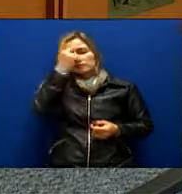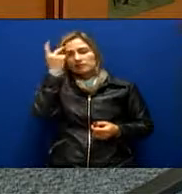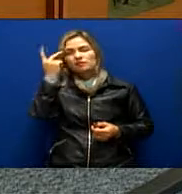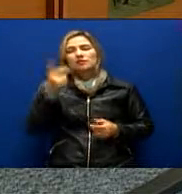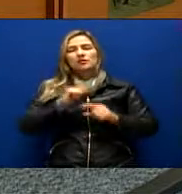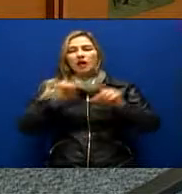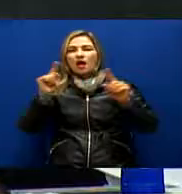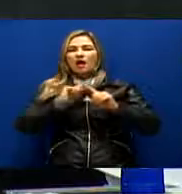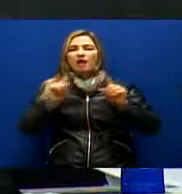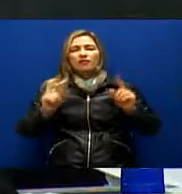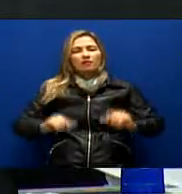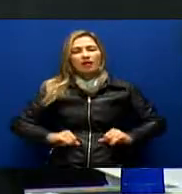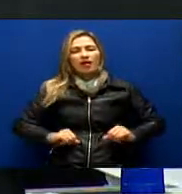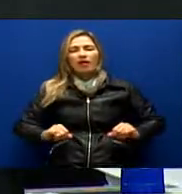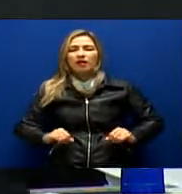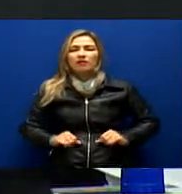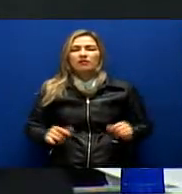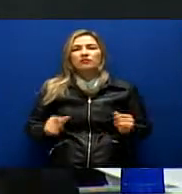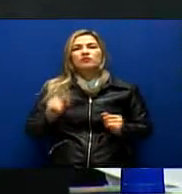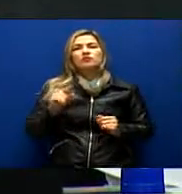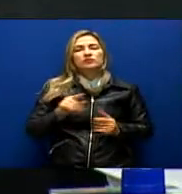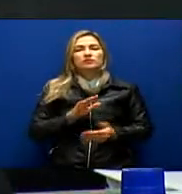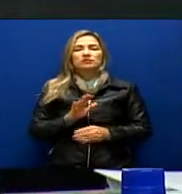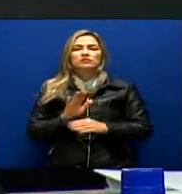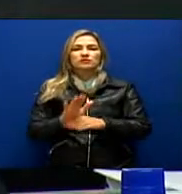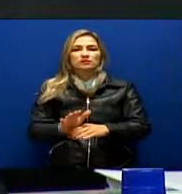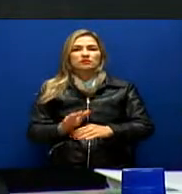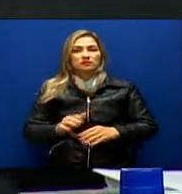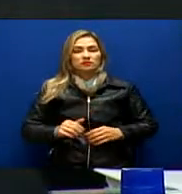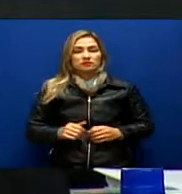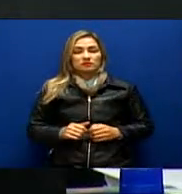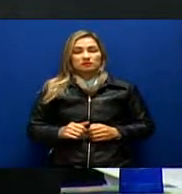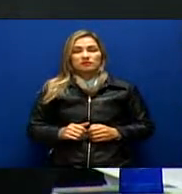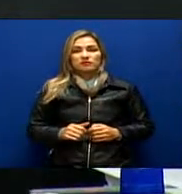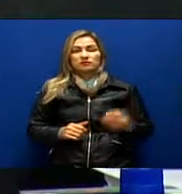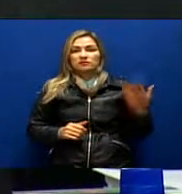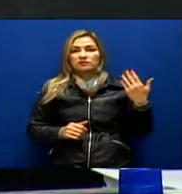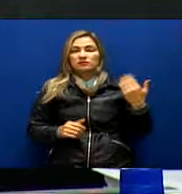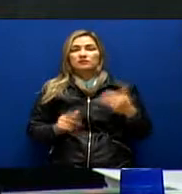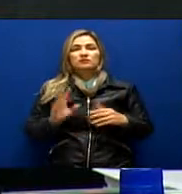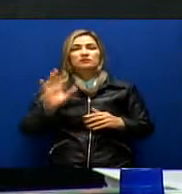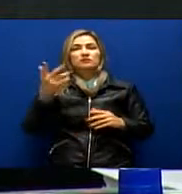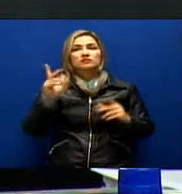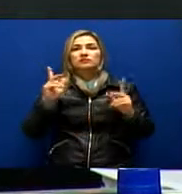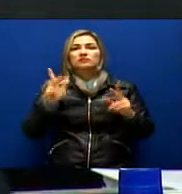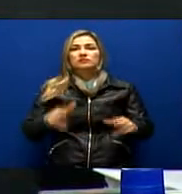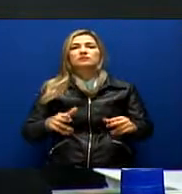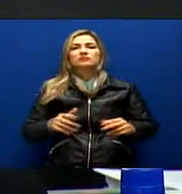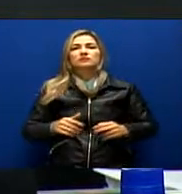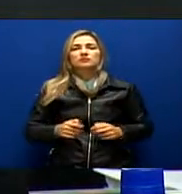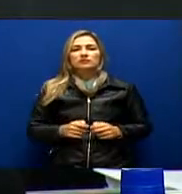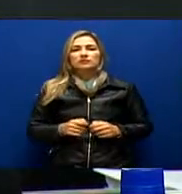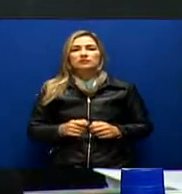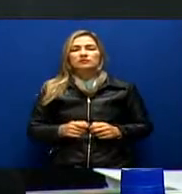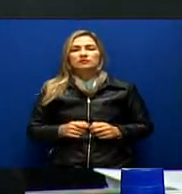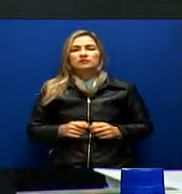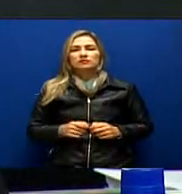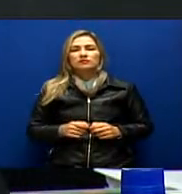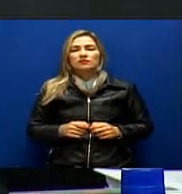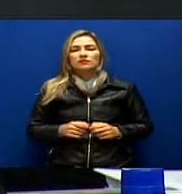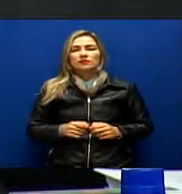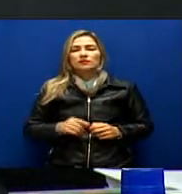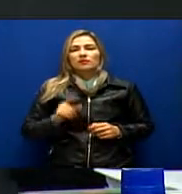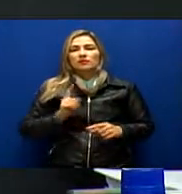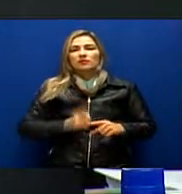de mais dor, de mais sofrimento. Eu tive um caso também, senhor presidente, que a pessoa já ia entrar no velório gratuito, porque os dois estavam